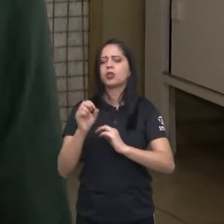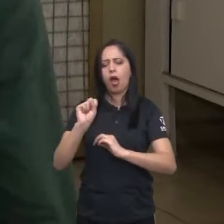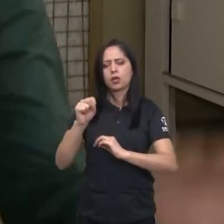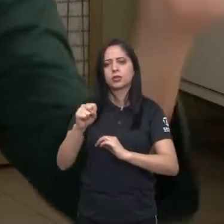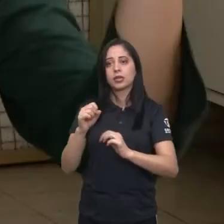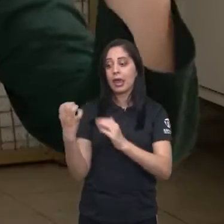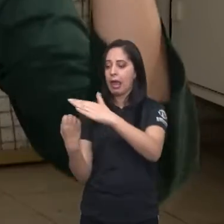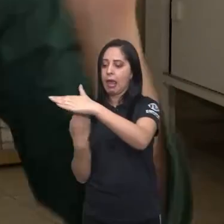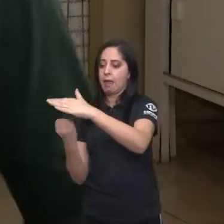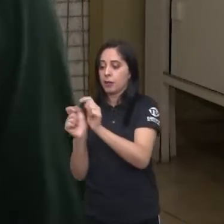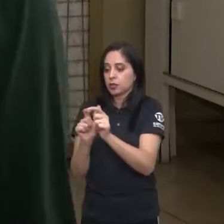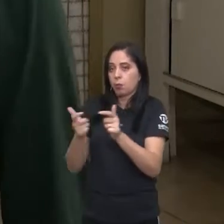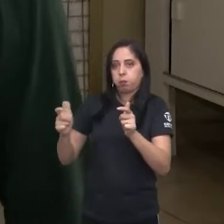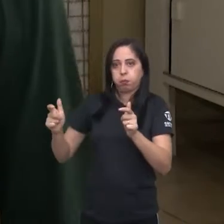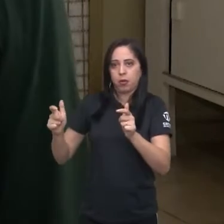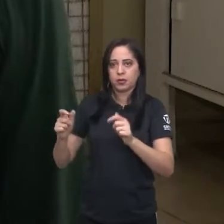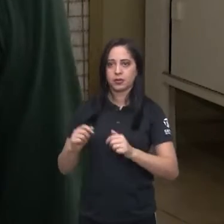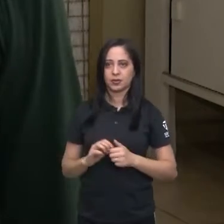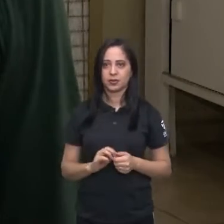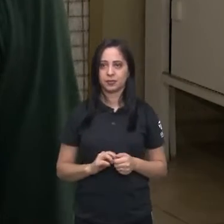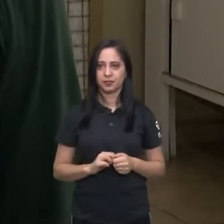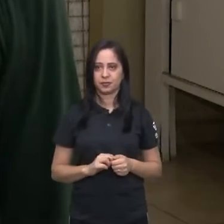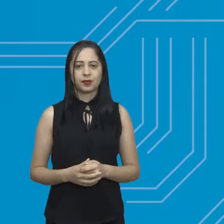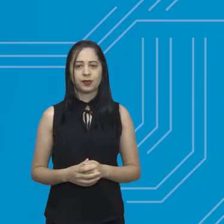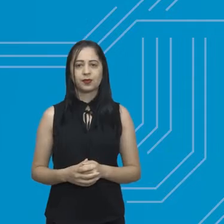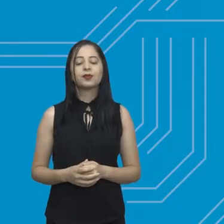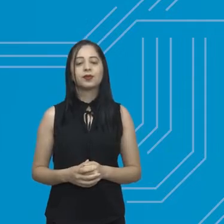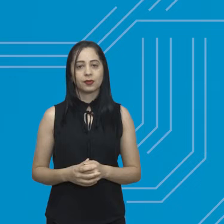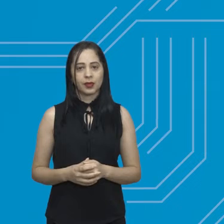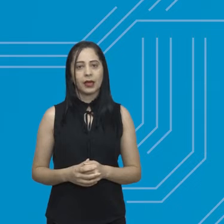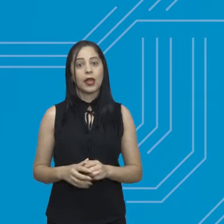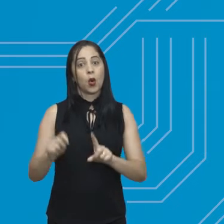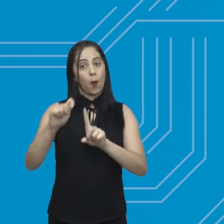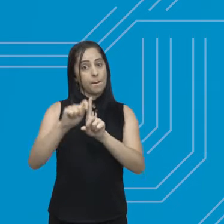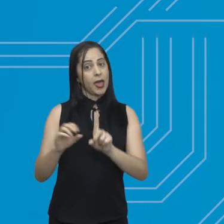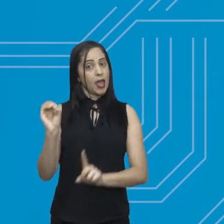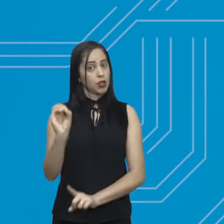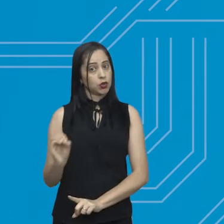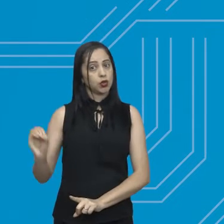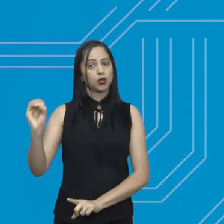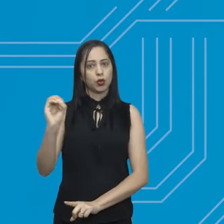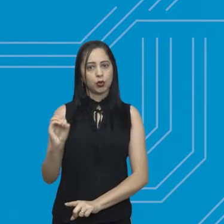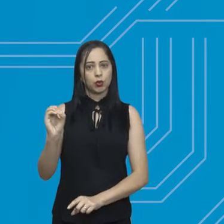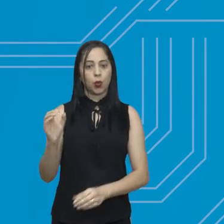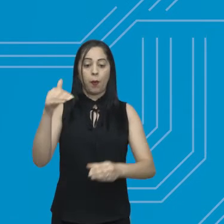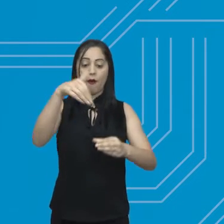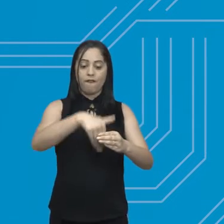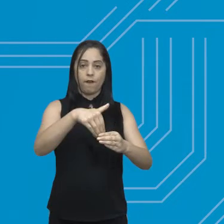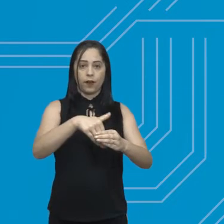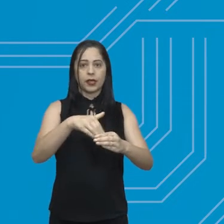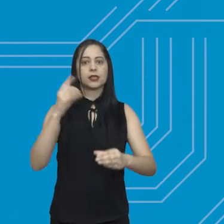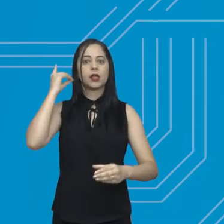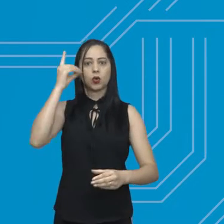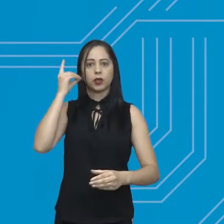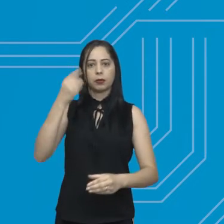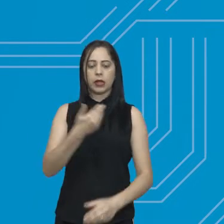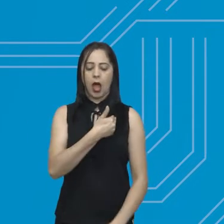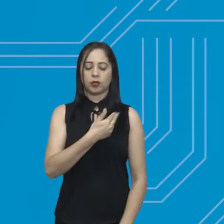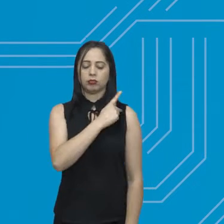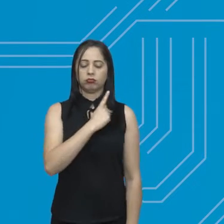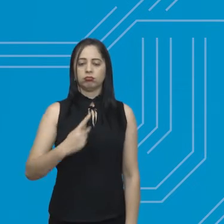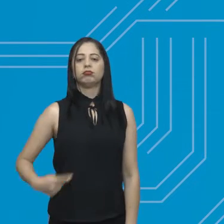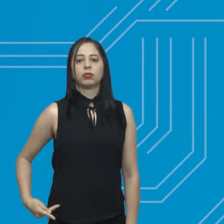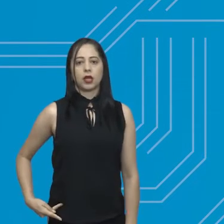ajudar todo nesse crescimento para o nosso país. E no segundo semestre, os brasileiros vão às urnas para eleger